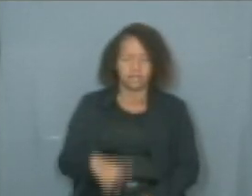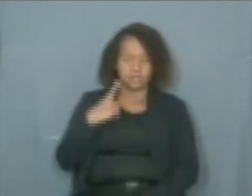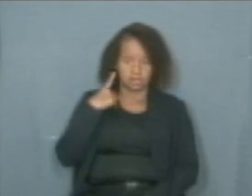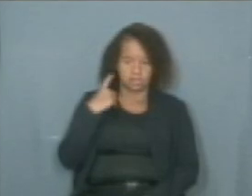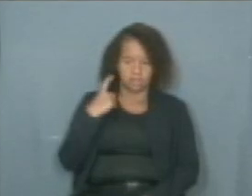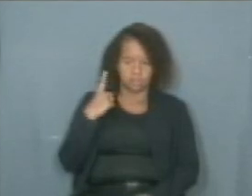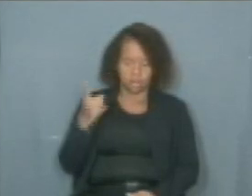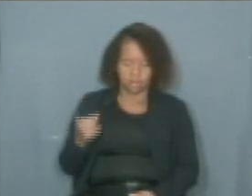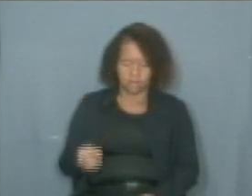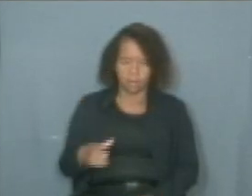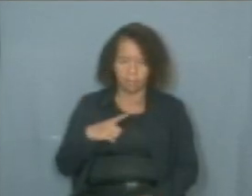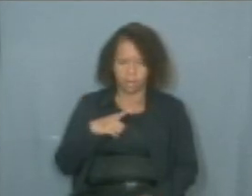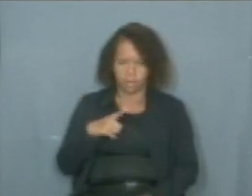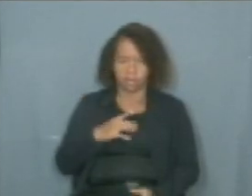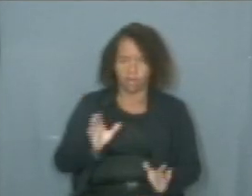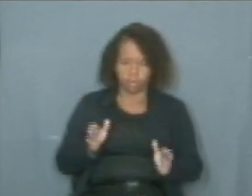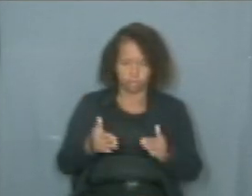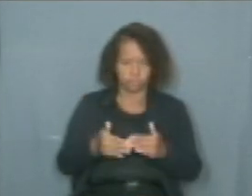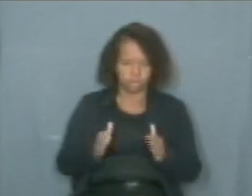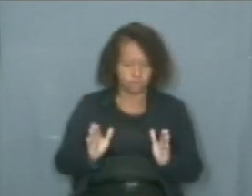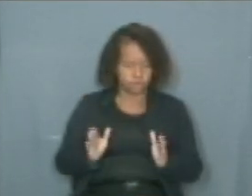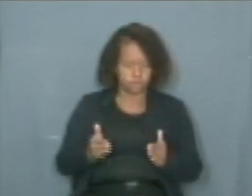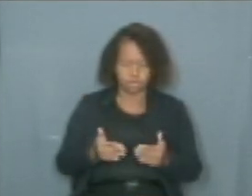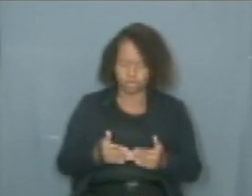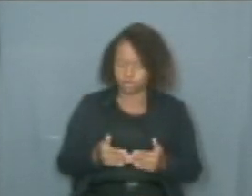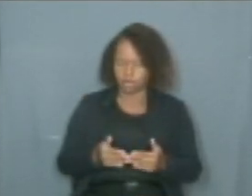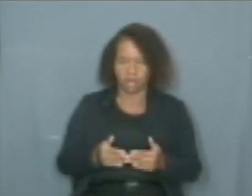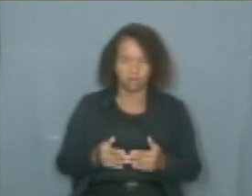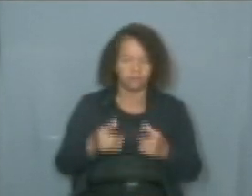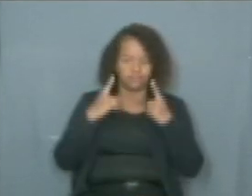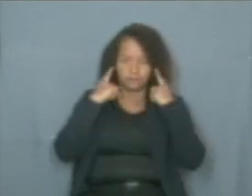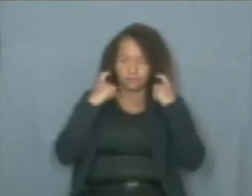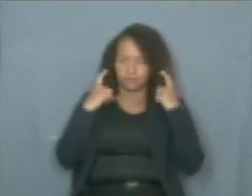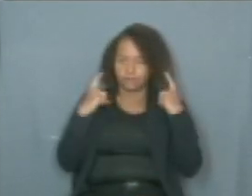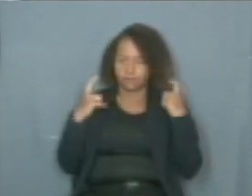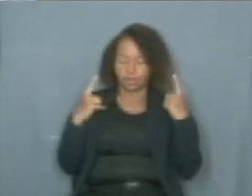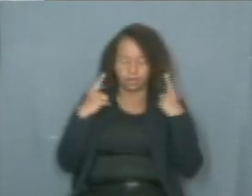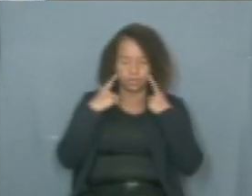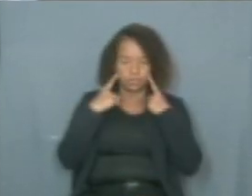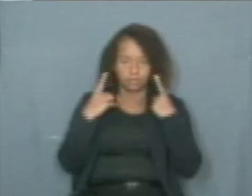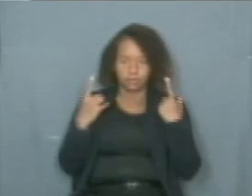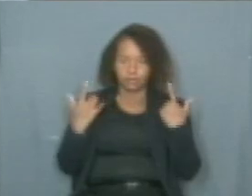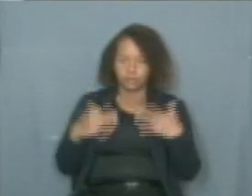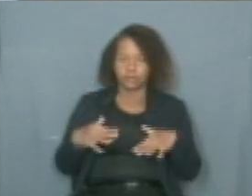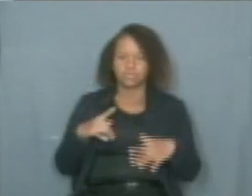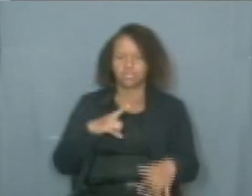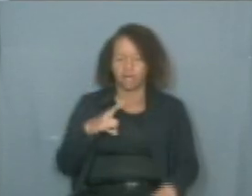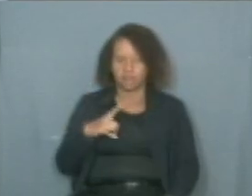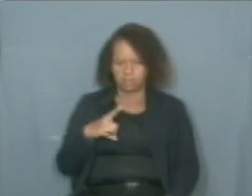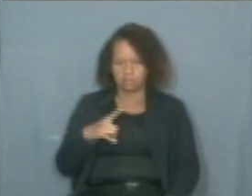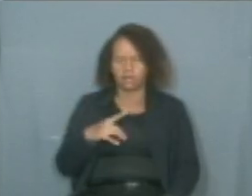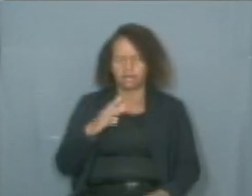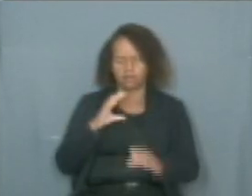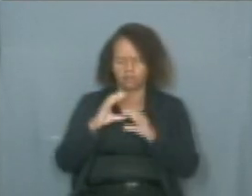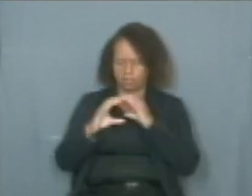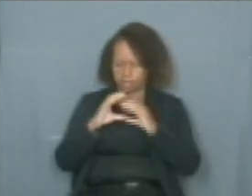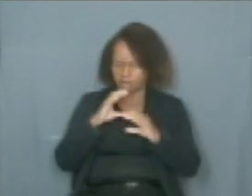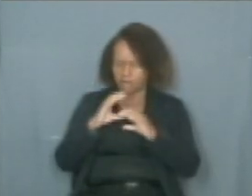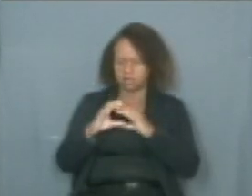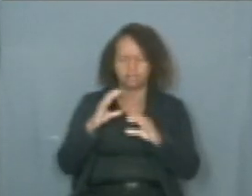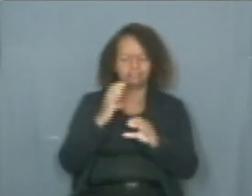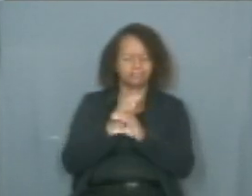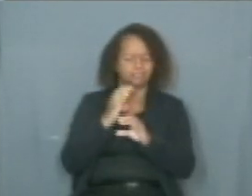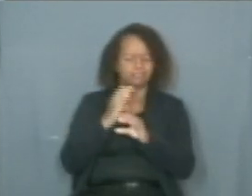sensoriais, porque os autistas são expostos à sobrecarga sensorial, eles já têm déficits na sua comunicação, na sua